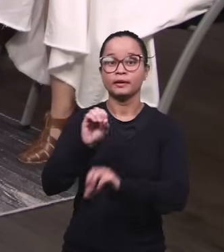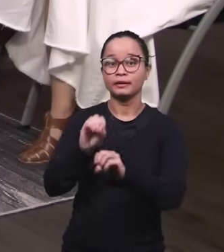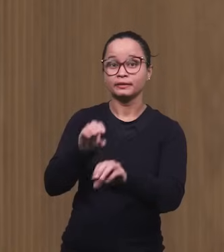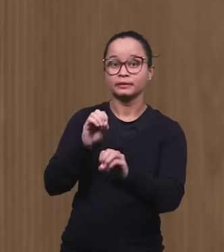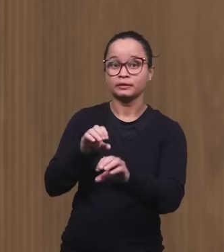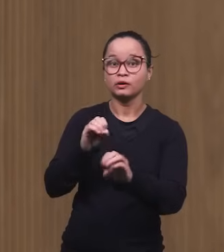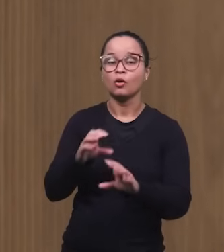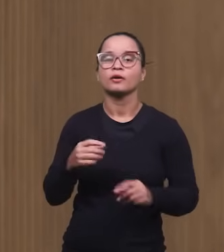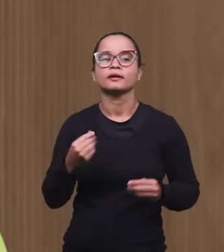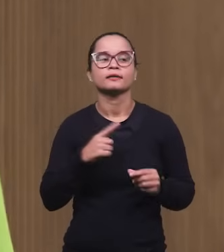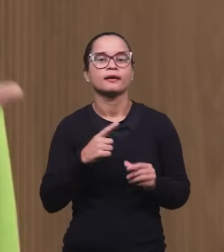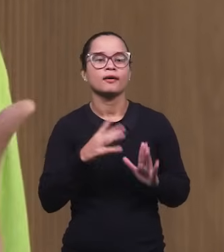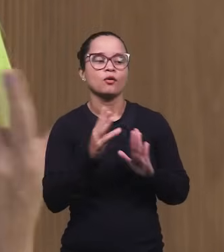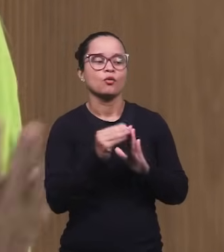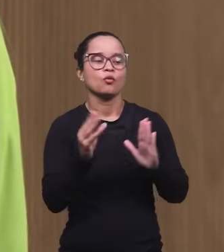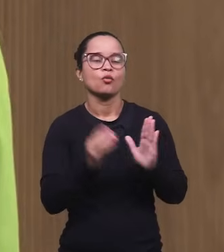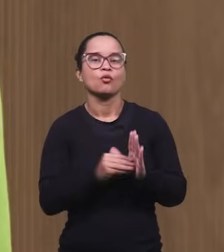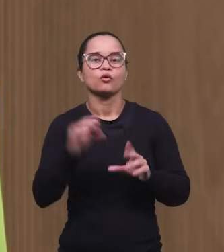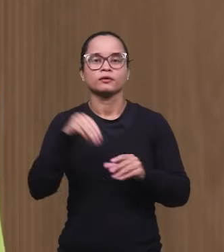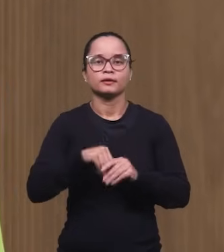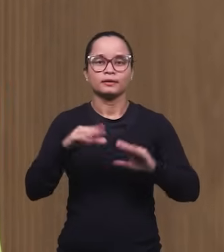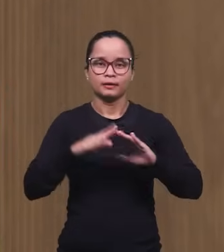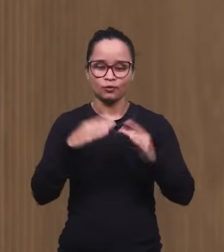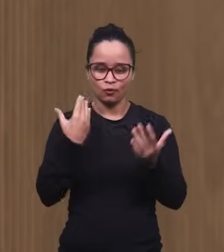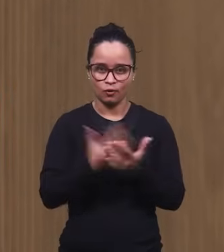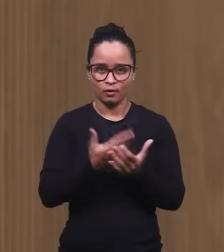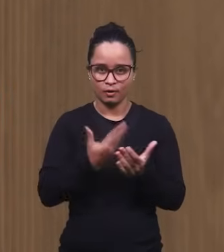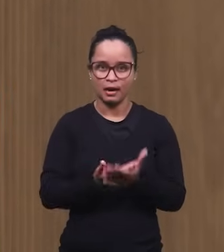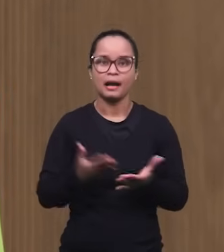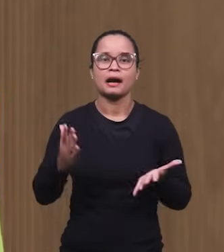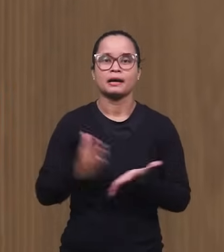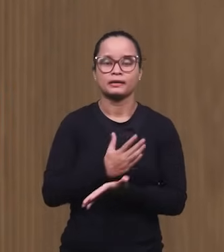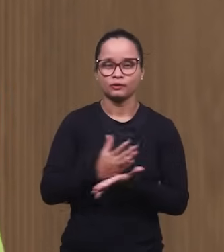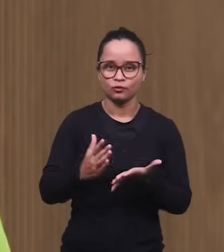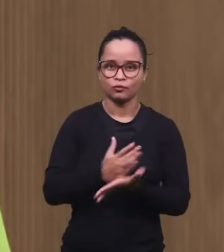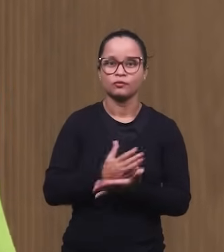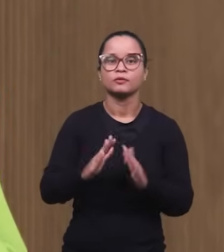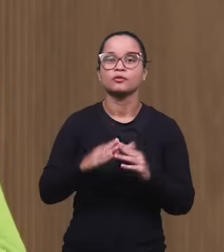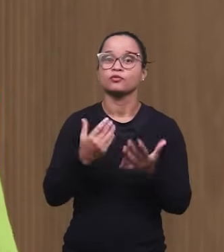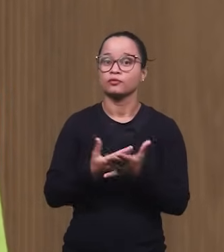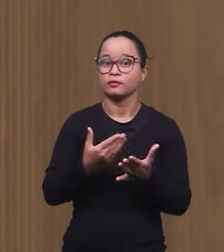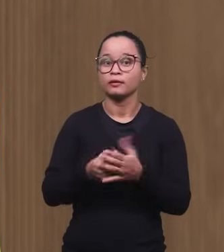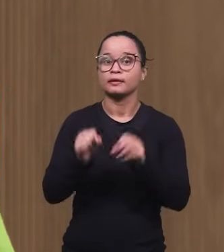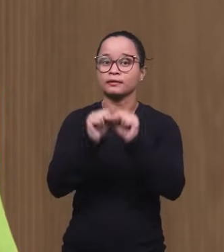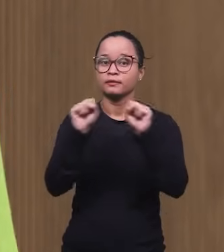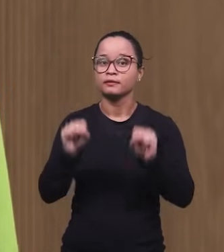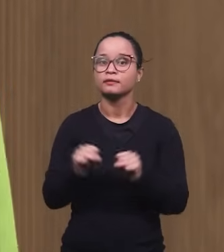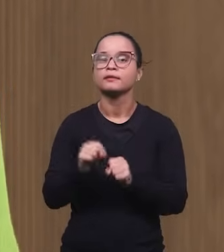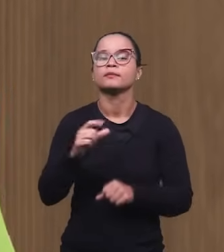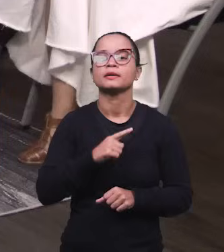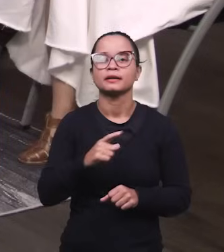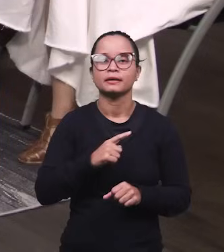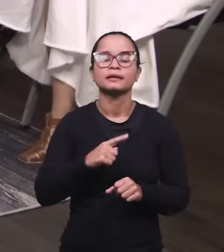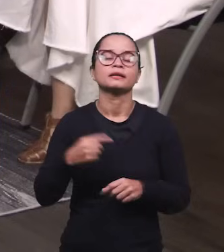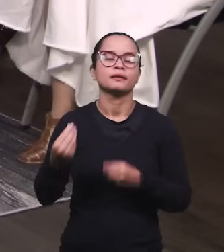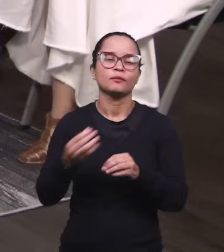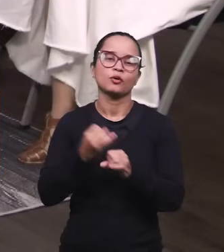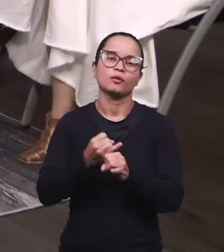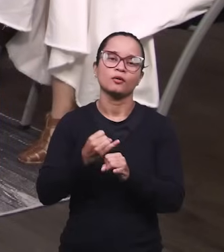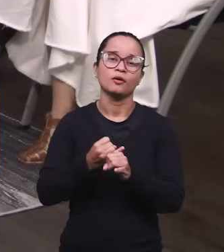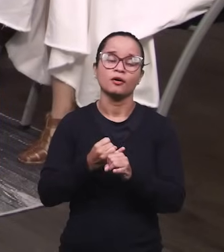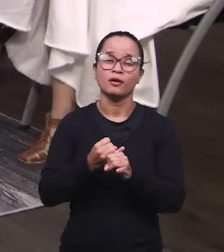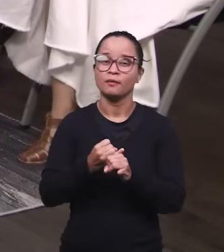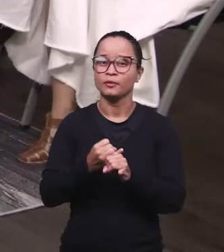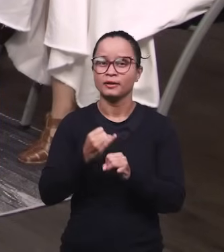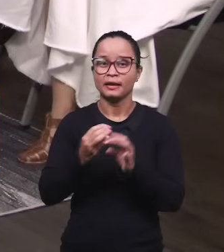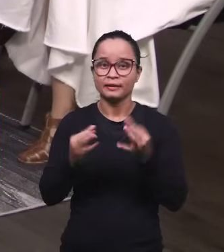pedagógicos relacionados ao conteúdo que eles aprendem na escola. Algumas escolas, alguns sistemas já têm disponibilizado uma plataforma digital,